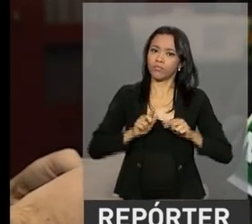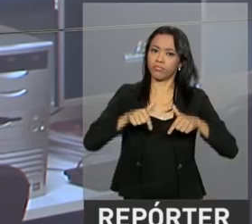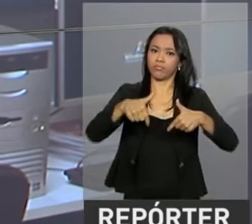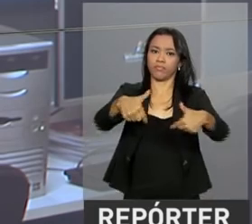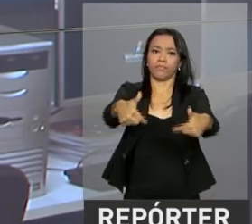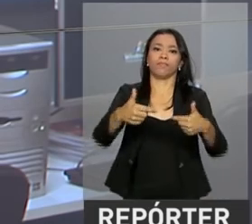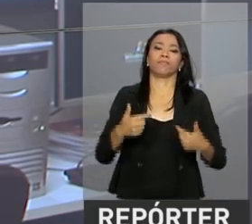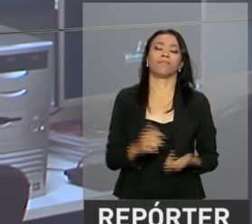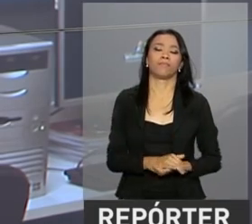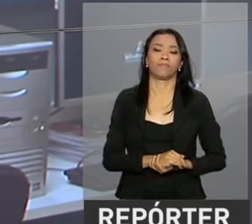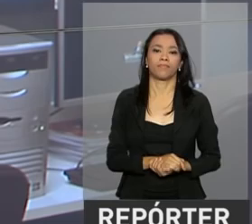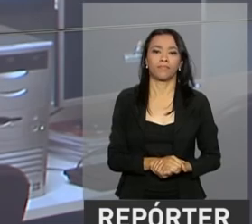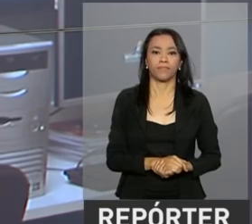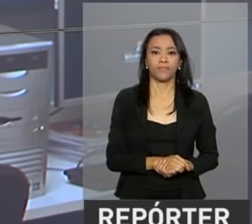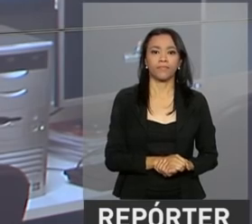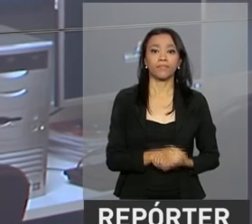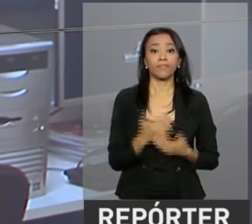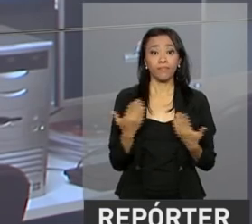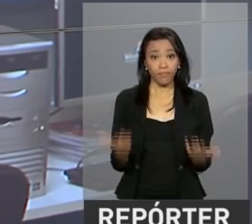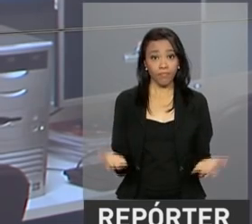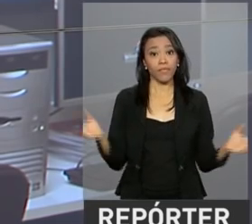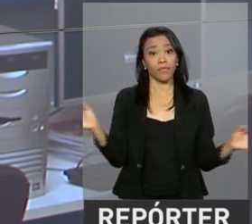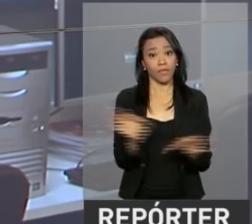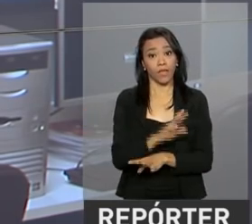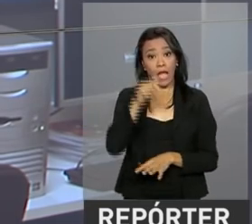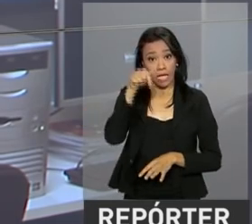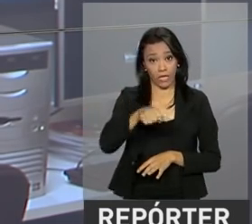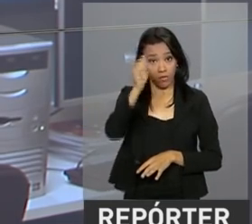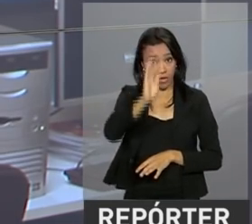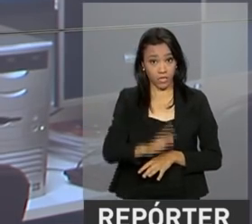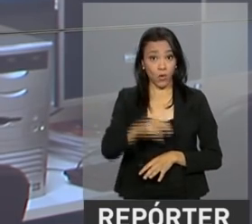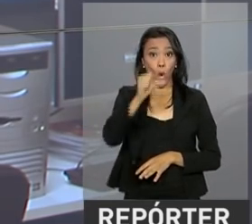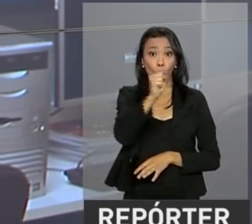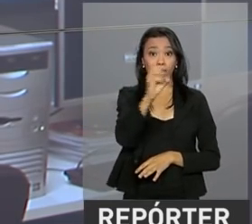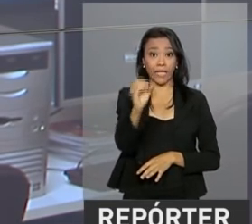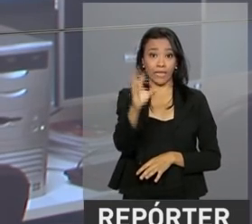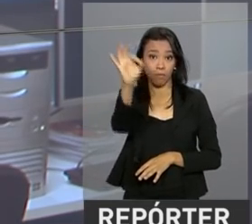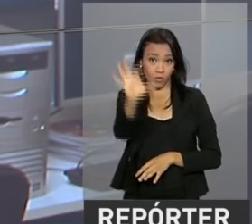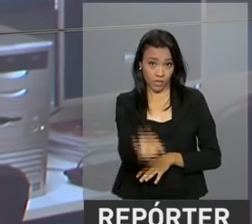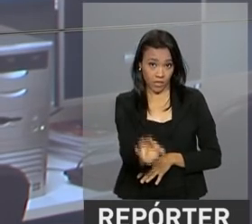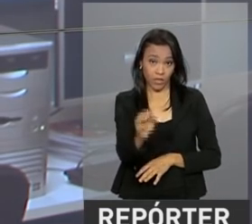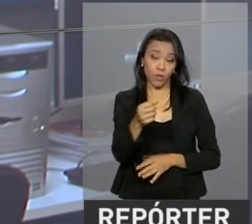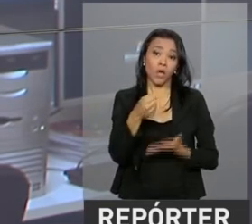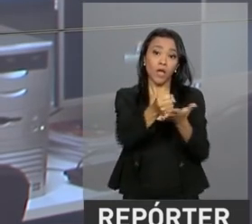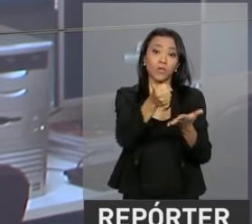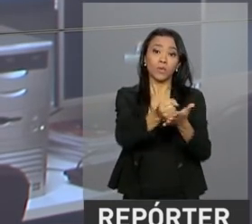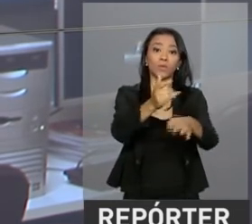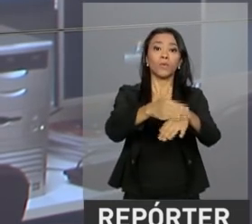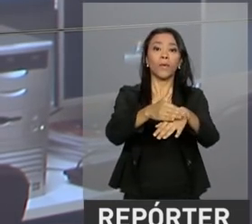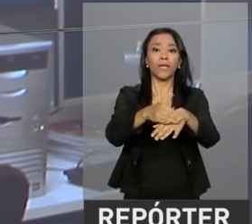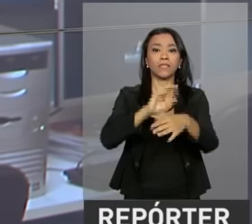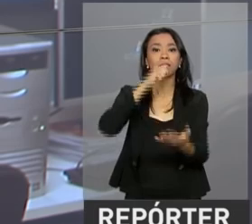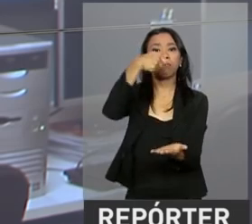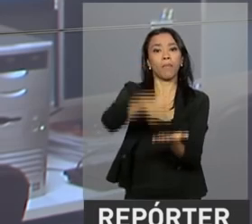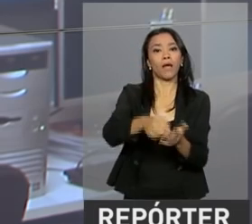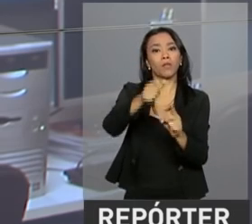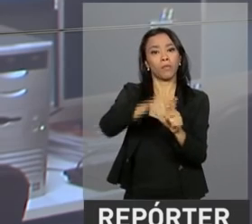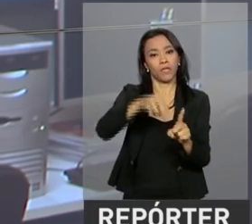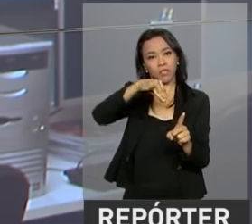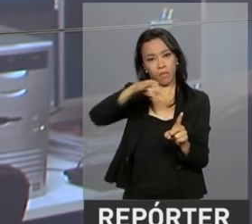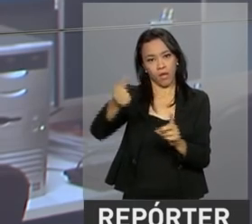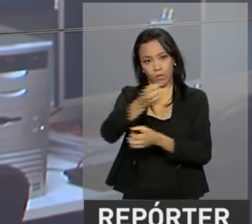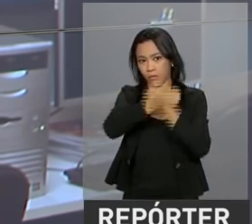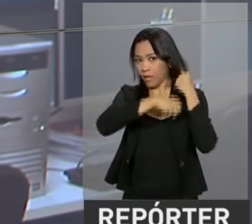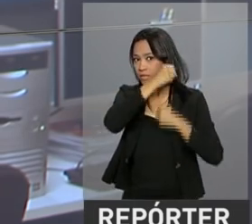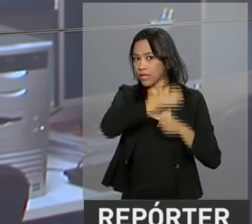mobilizar. Bom, e aqui no Brasil, mais de 80% dos auxílios-doença pagos em maio do ano passado